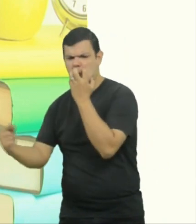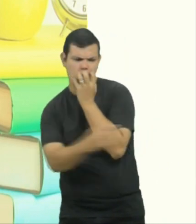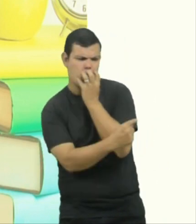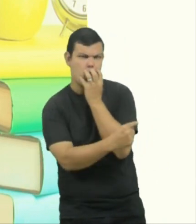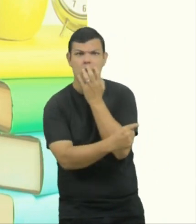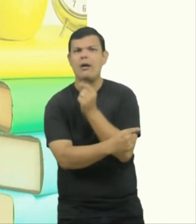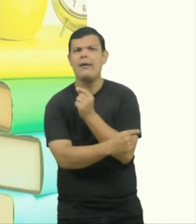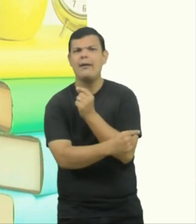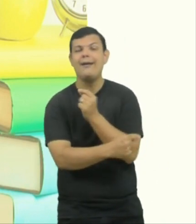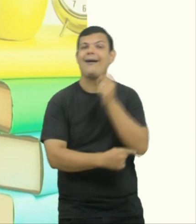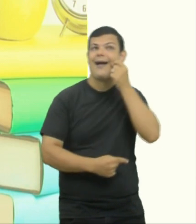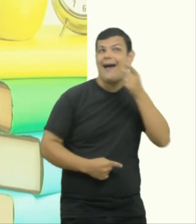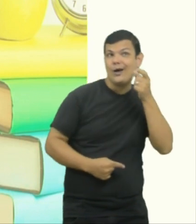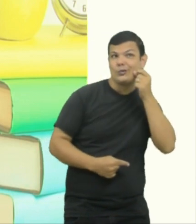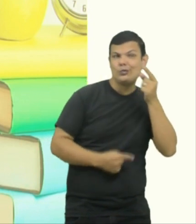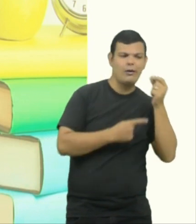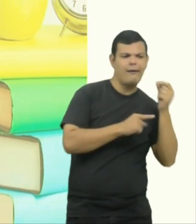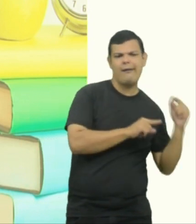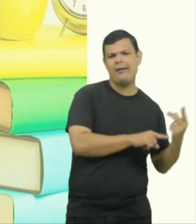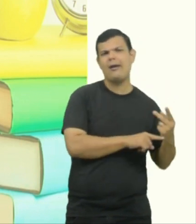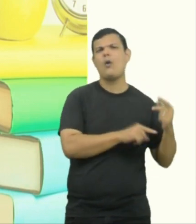a onça. E essa onça era...